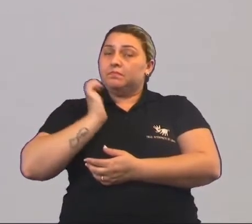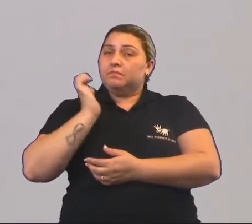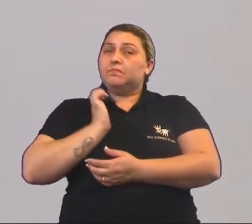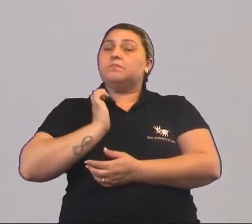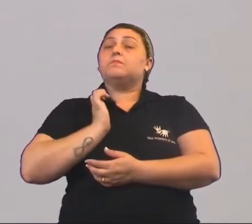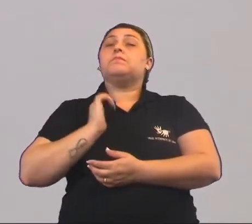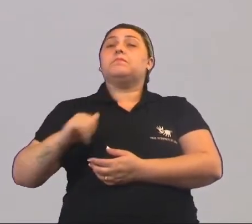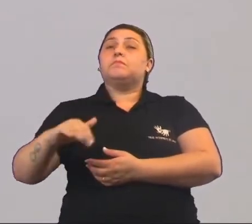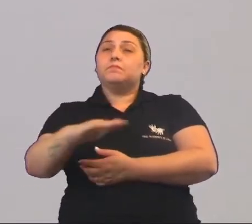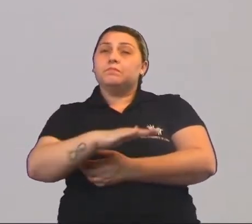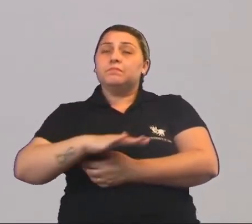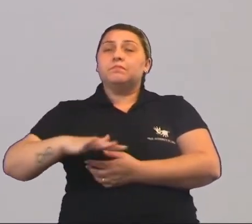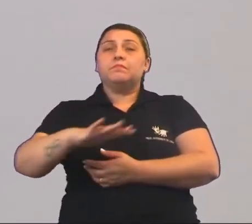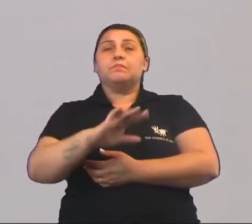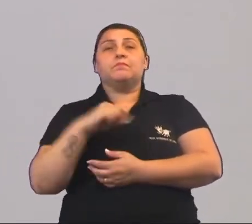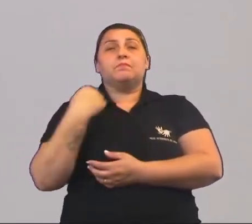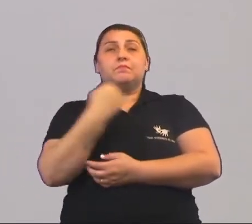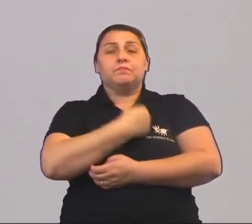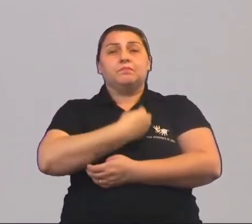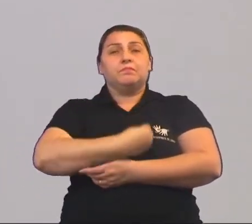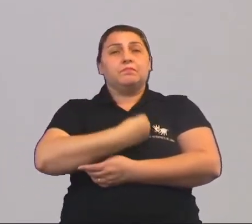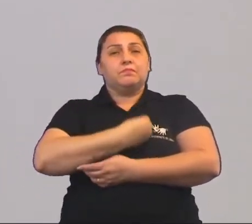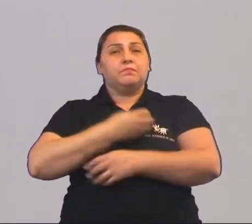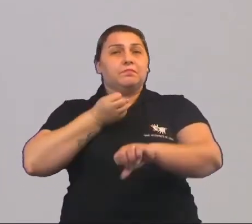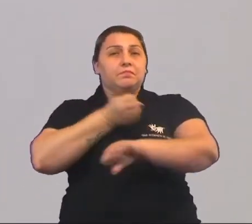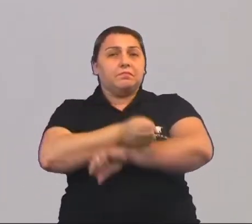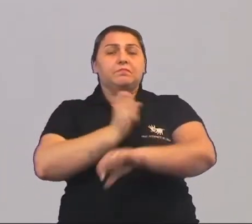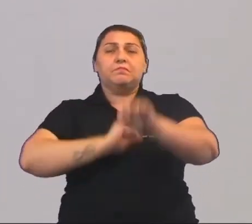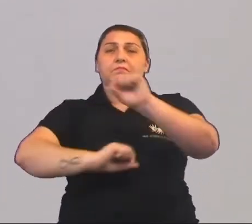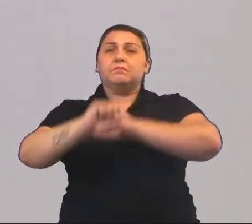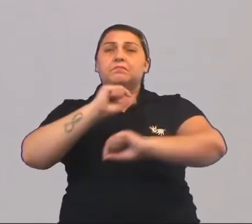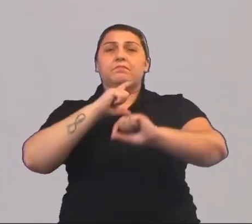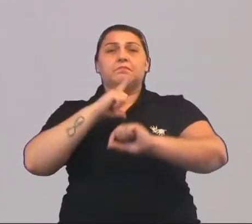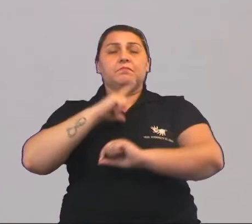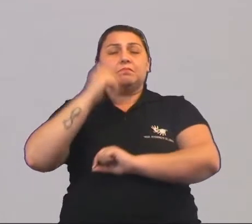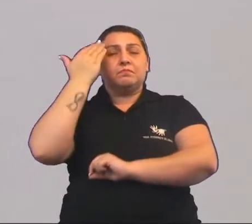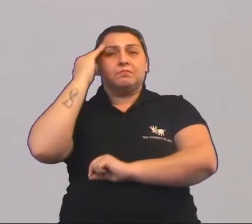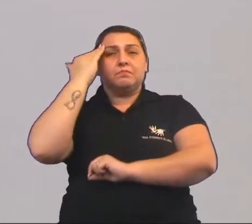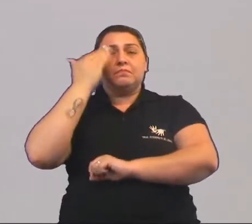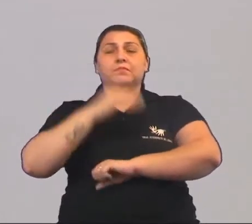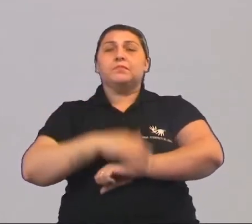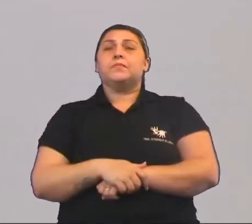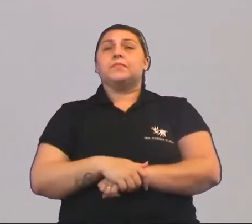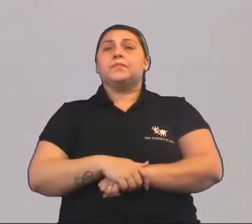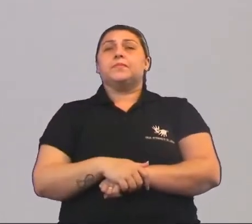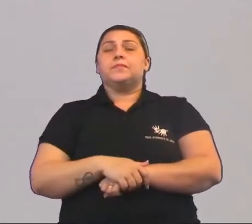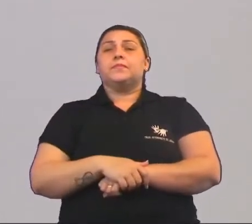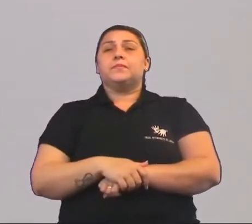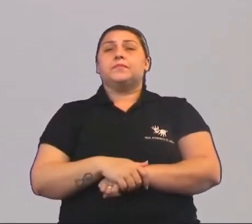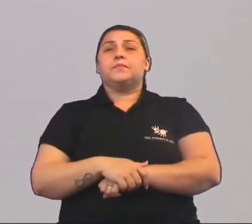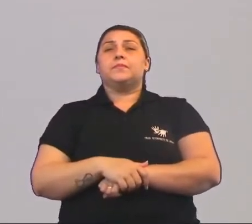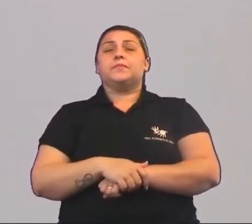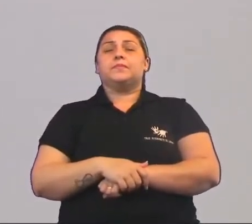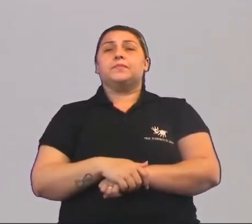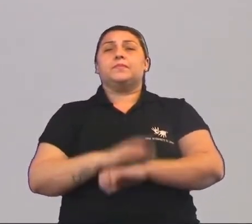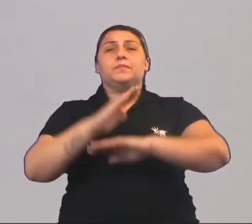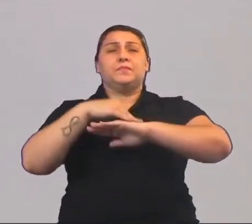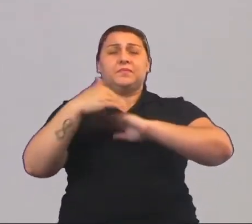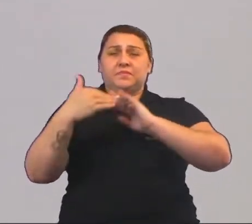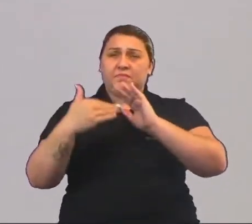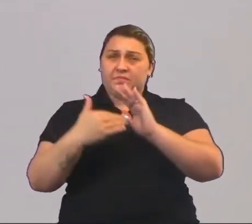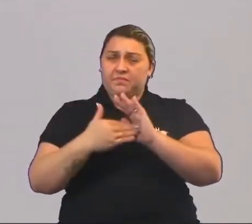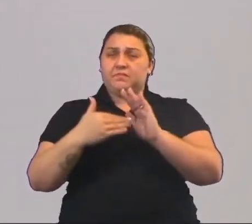sistemática social em que nós vivemos, o que é que nós temos que compreender? Que todas as medidas que